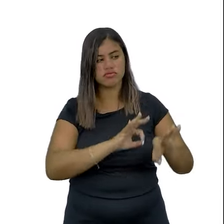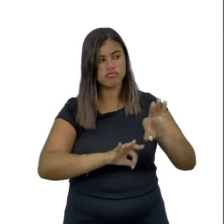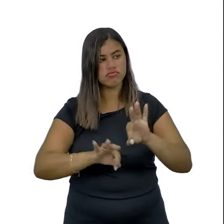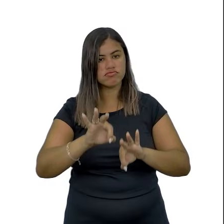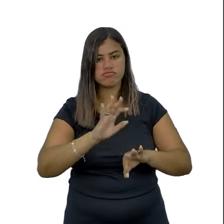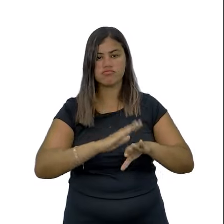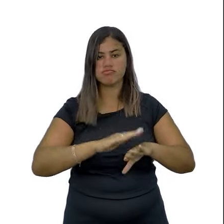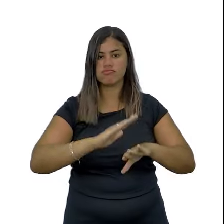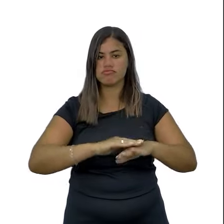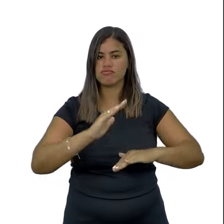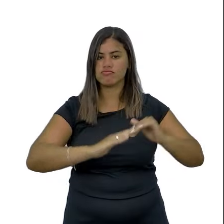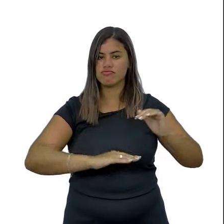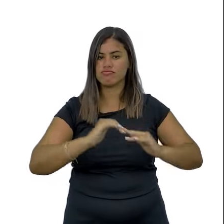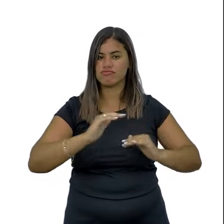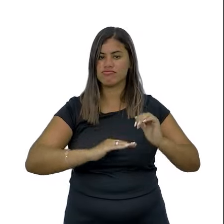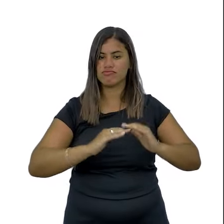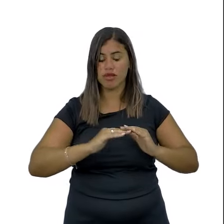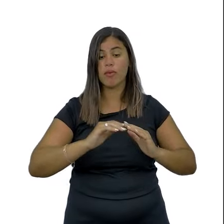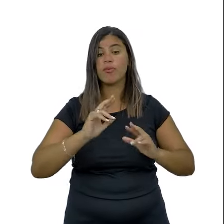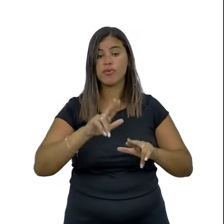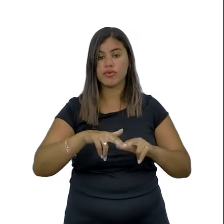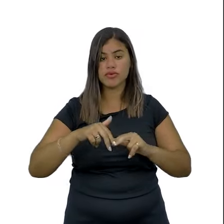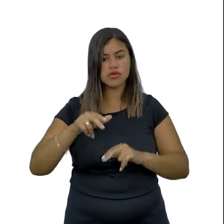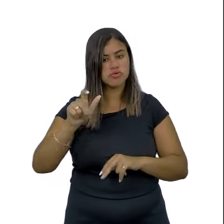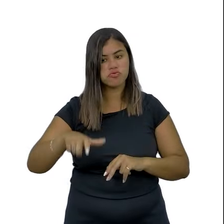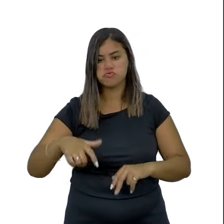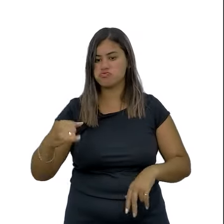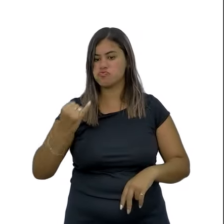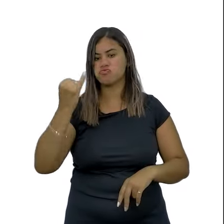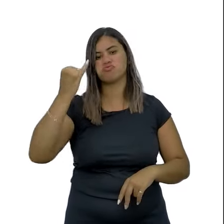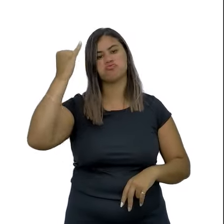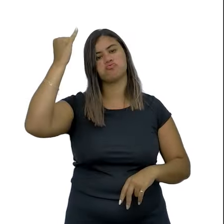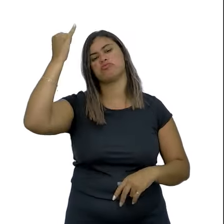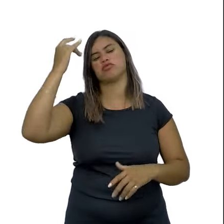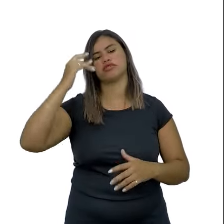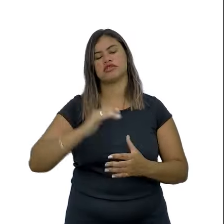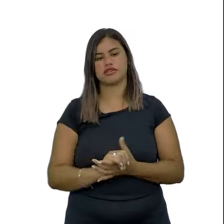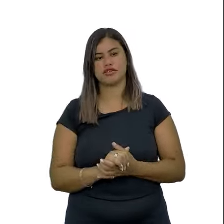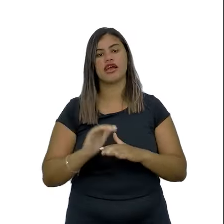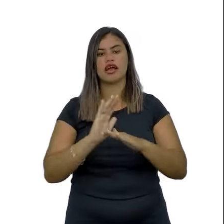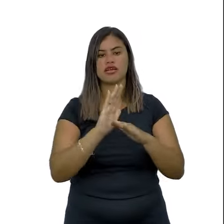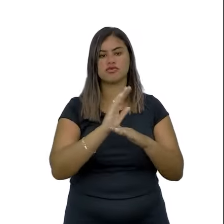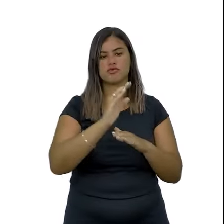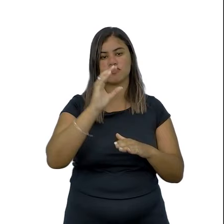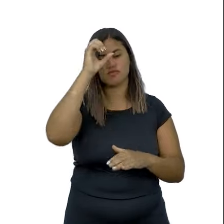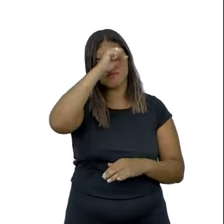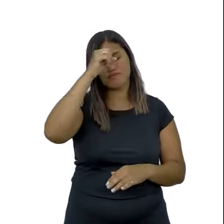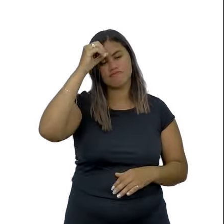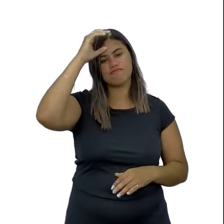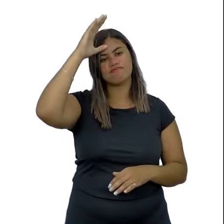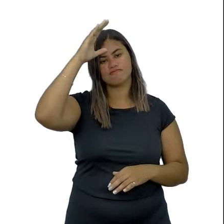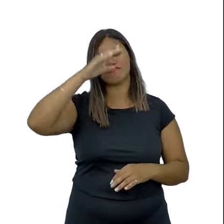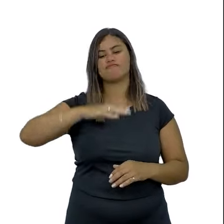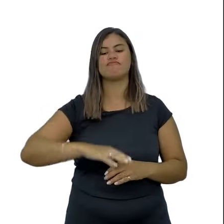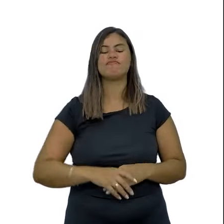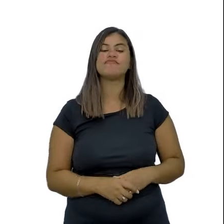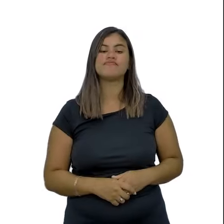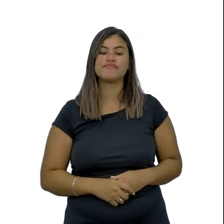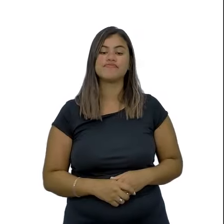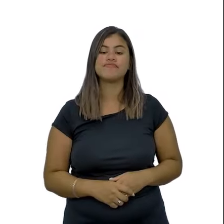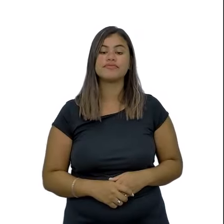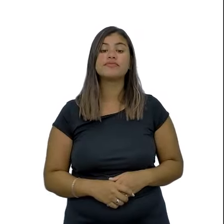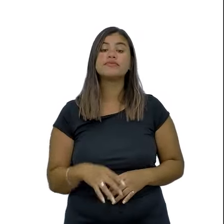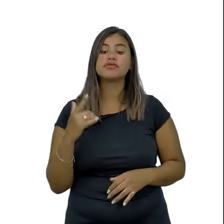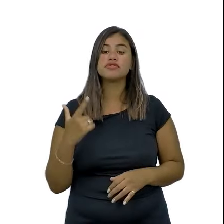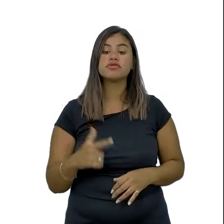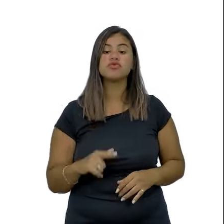papel é imprescindível para a construção do conhecimento pelos estudantes. E por isso,